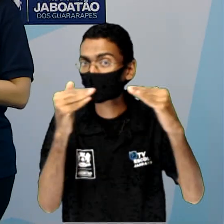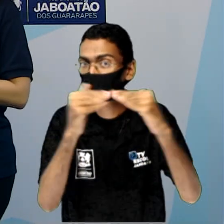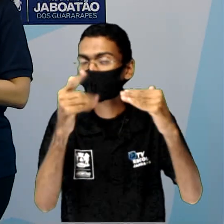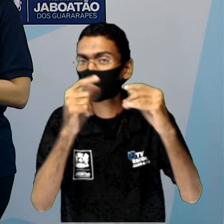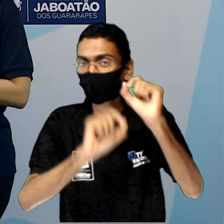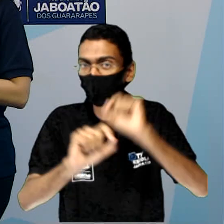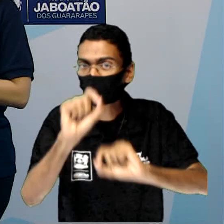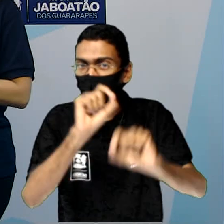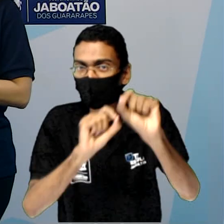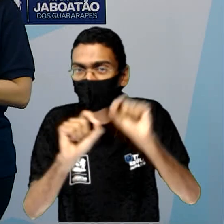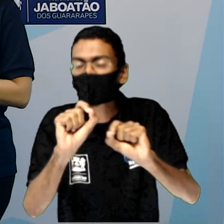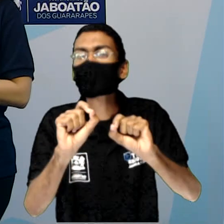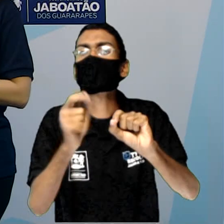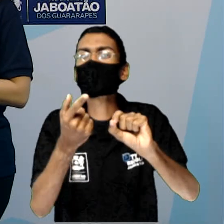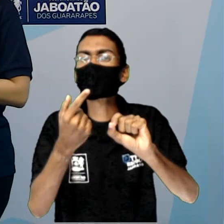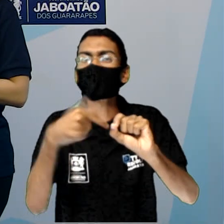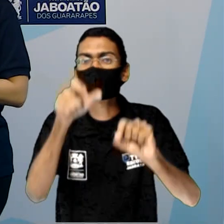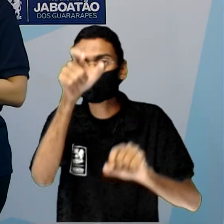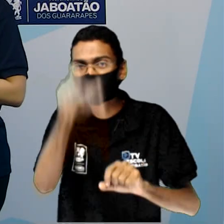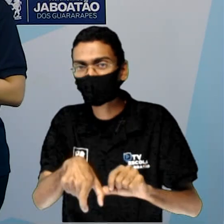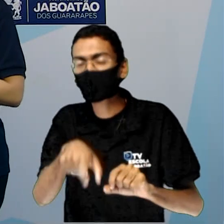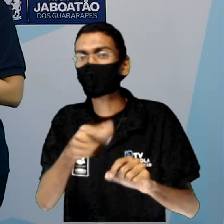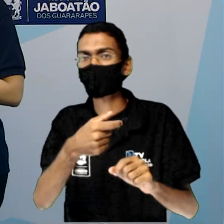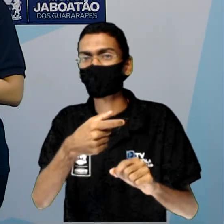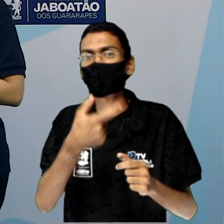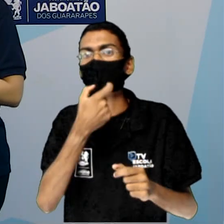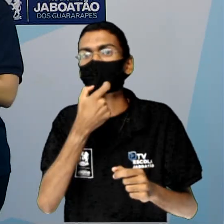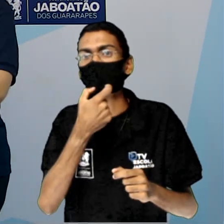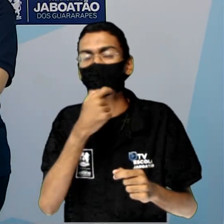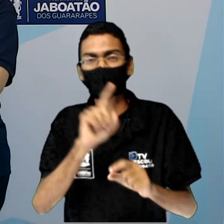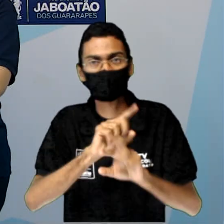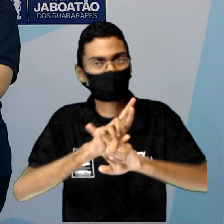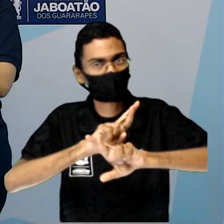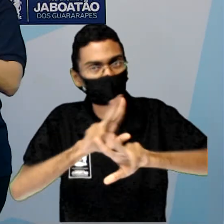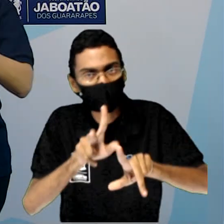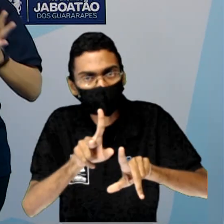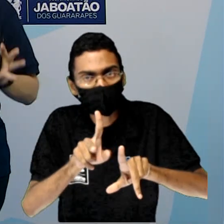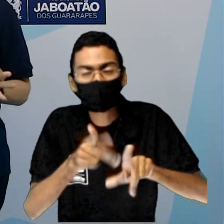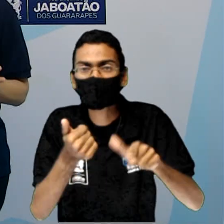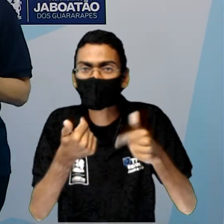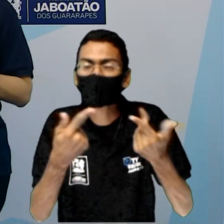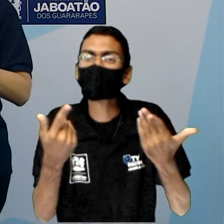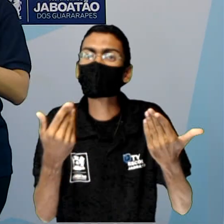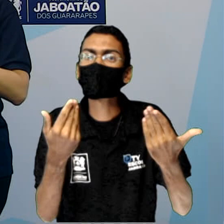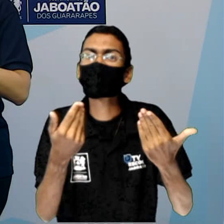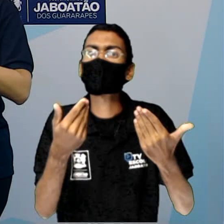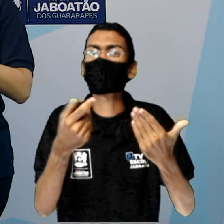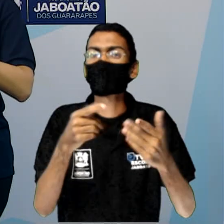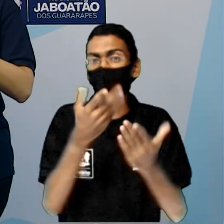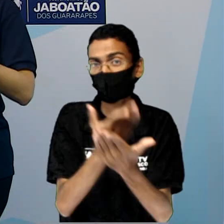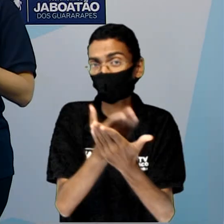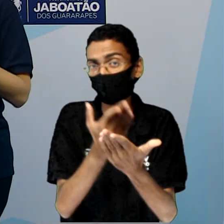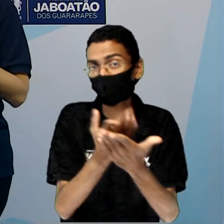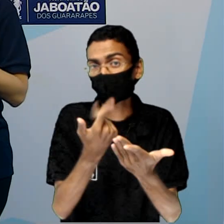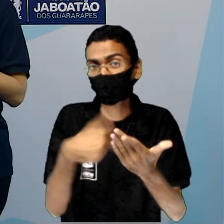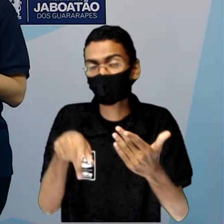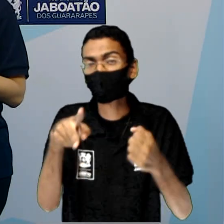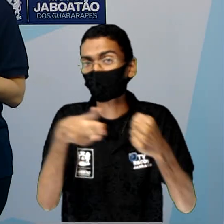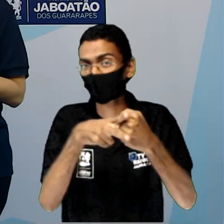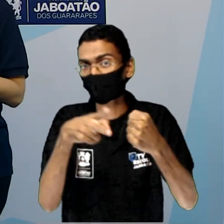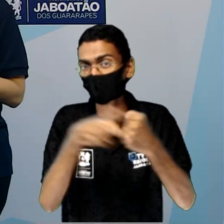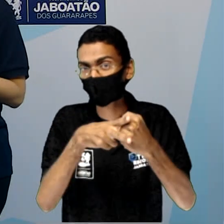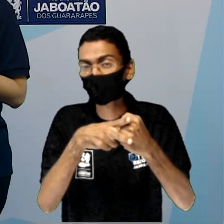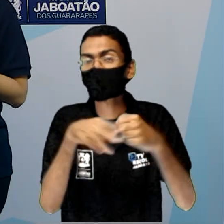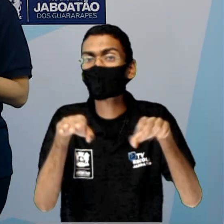inglês não. Quando a gente está estudando o passado dos verbos, ele vai ficar igual para todos. É só você colocar o verbo